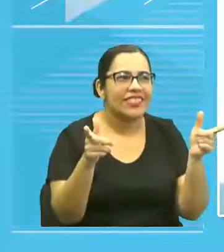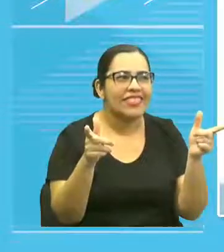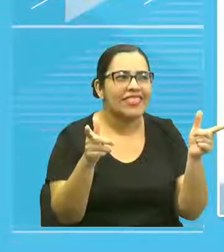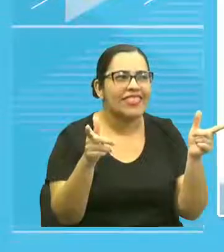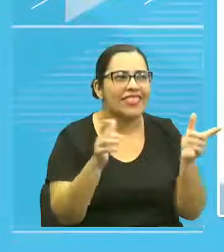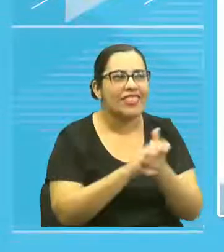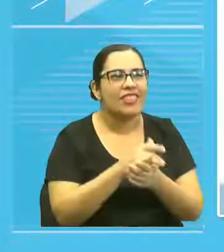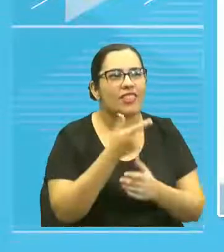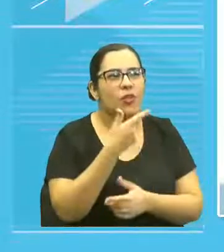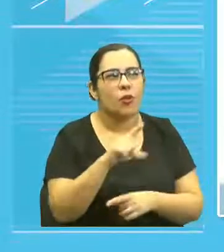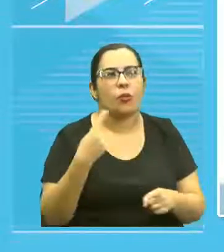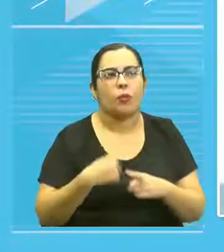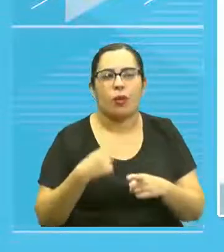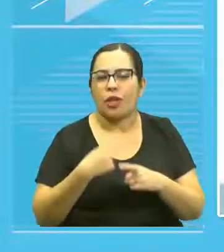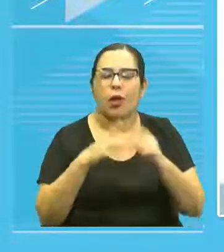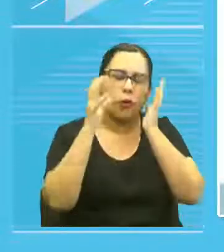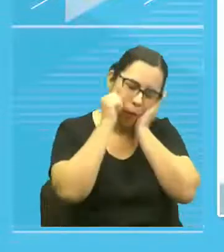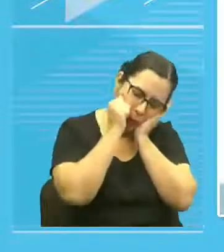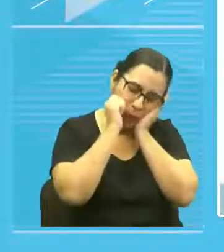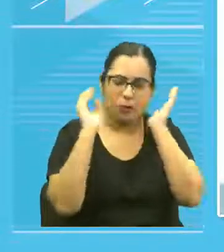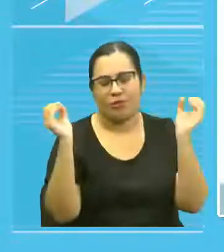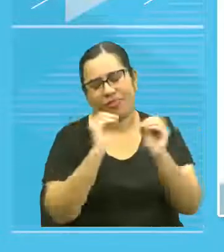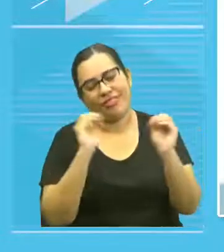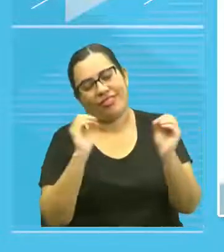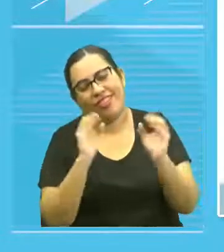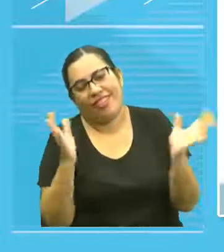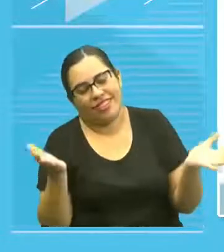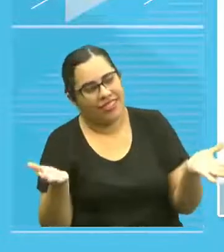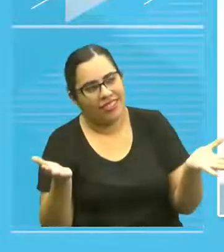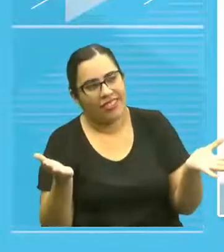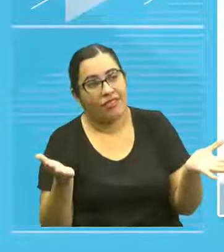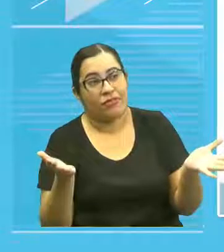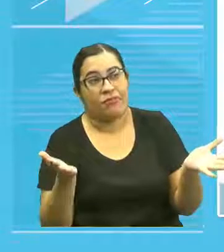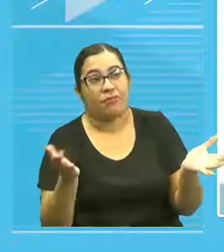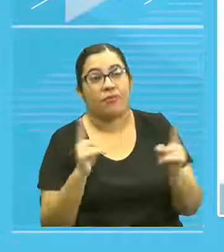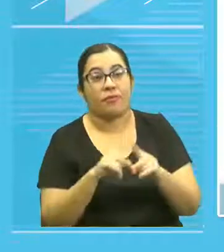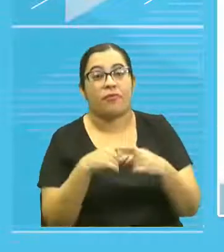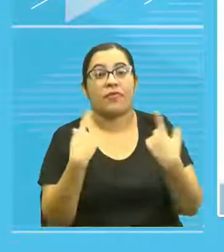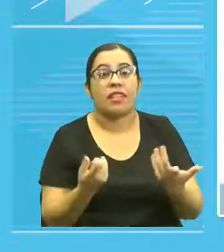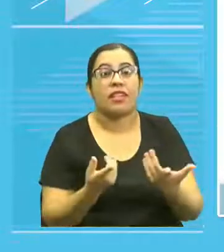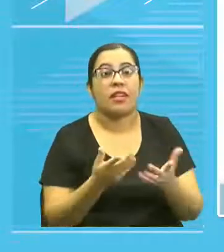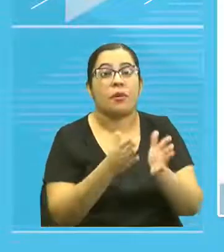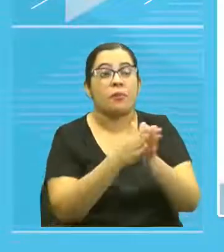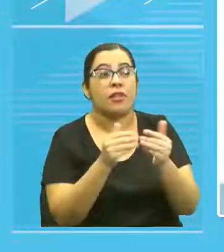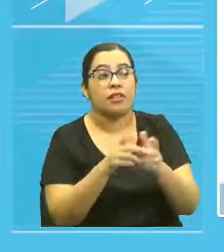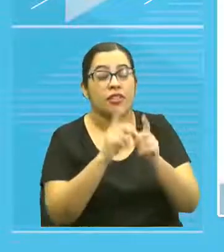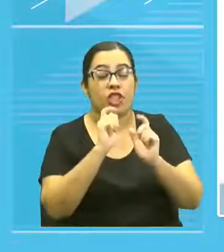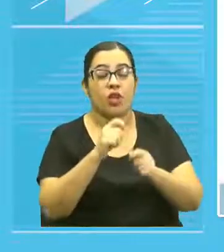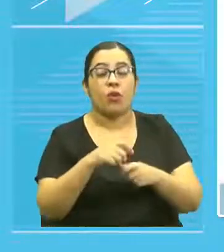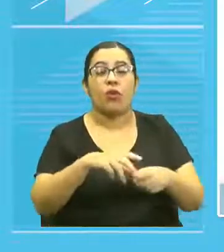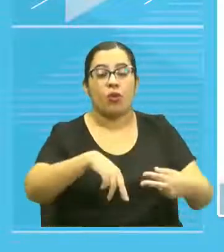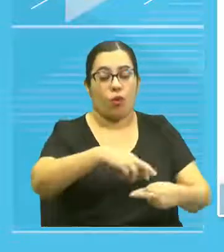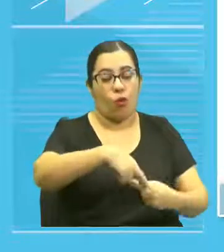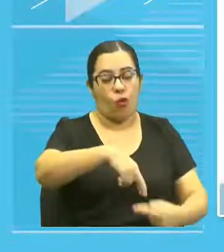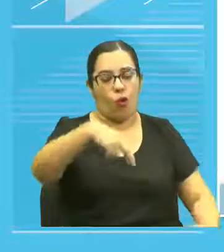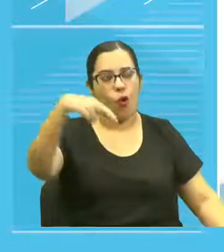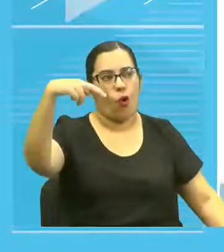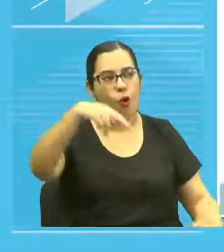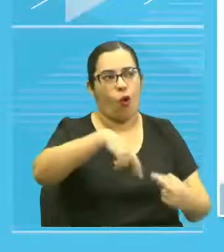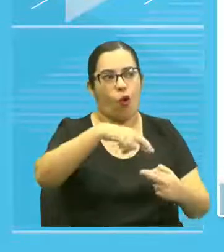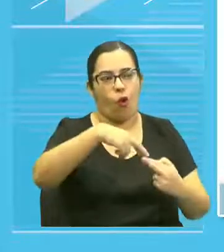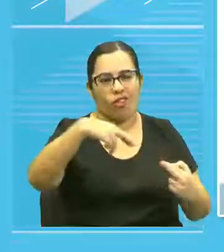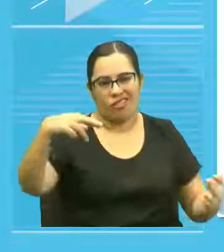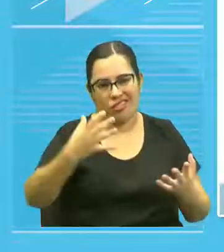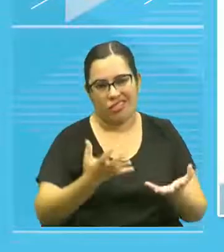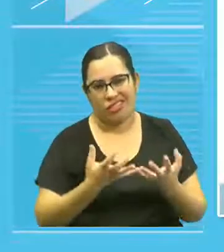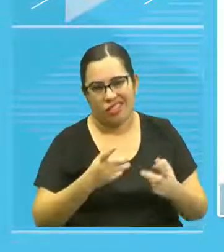ausência é para que se eu não estou dormindo não isso não mas aquele tava dizendo a corda o bicho tá pedindo é